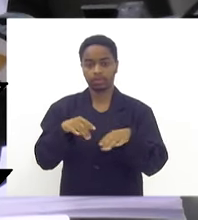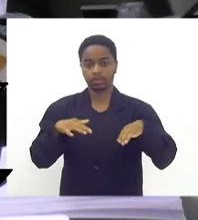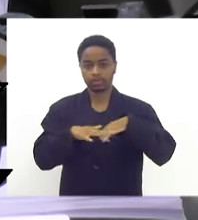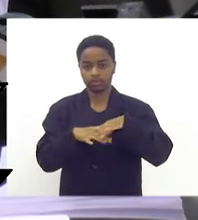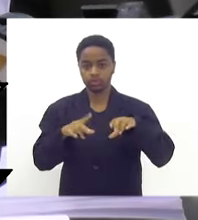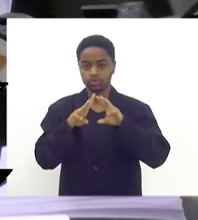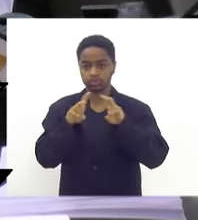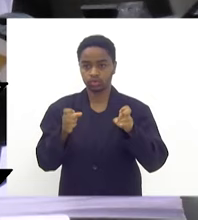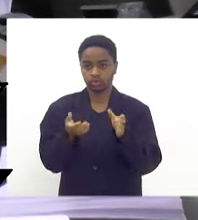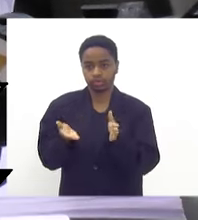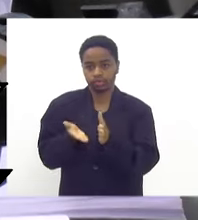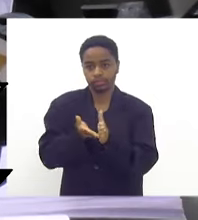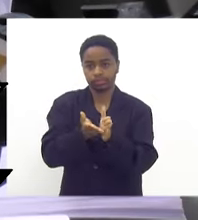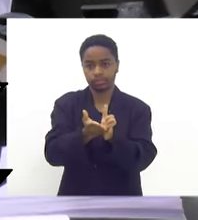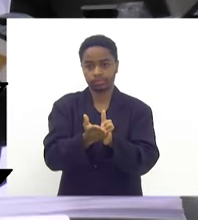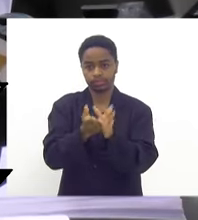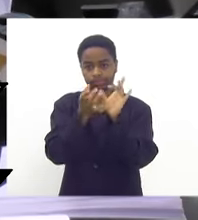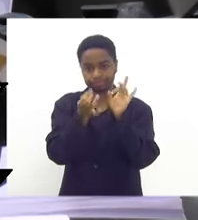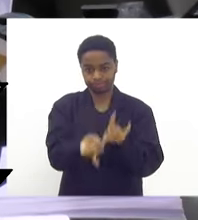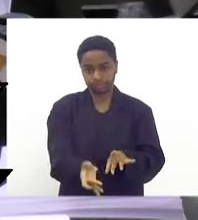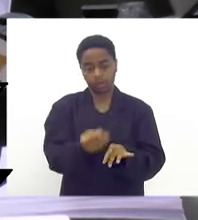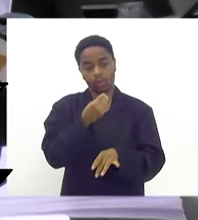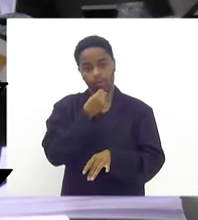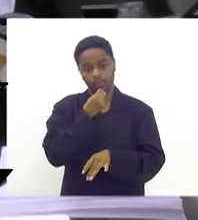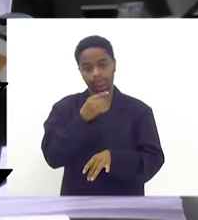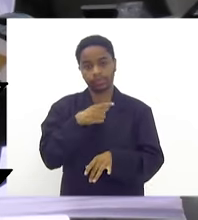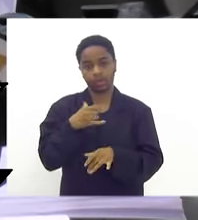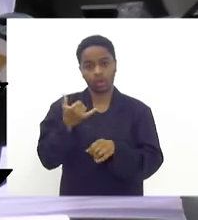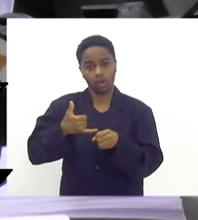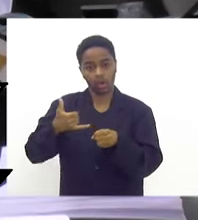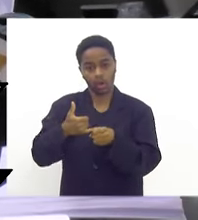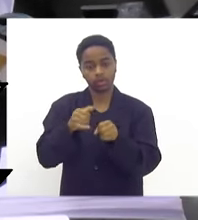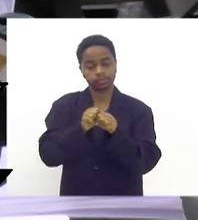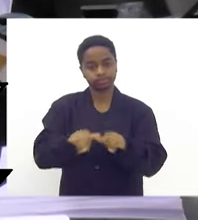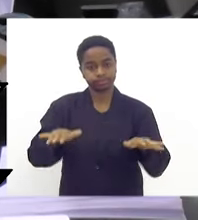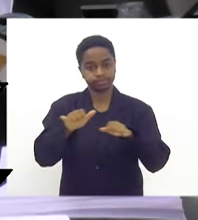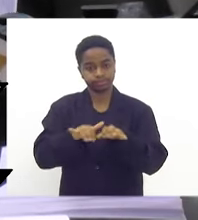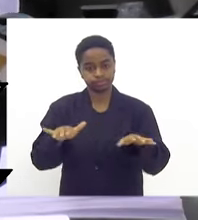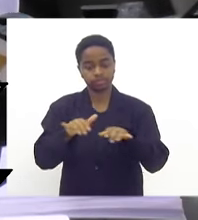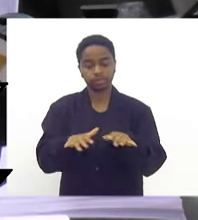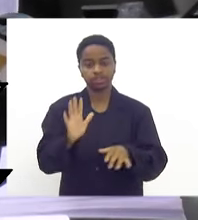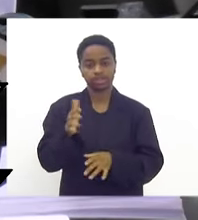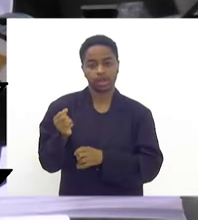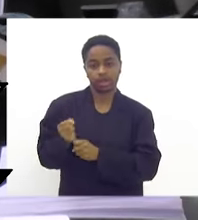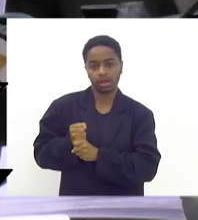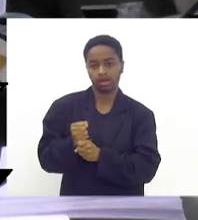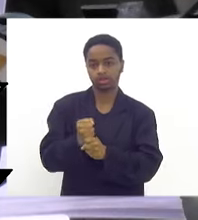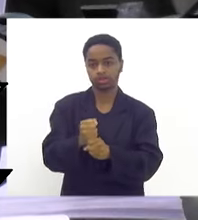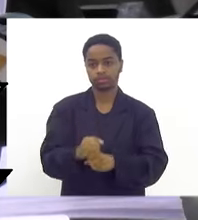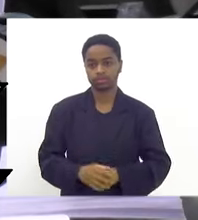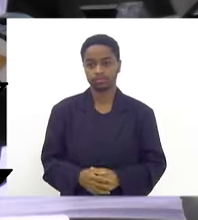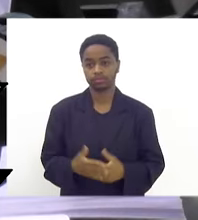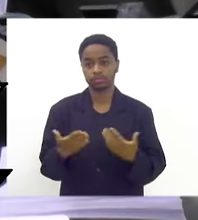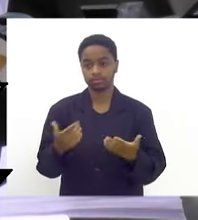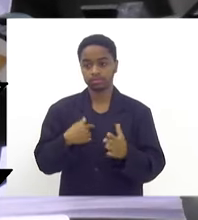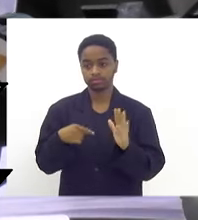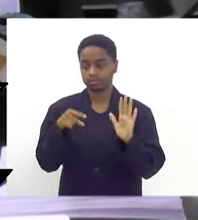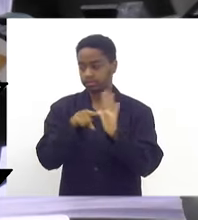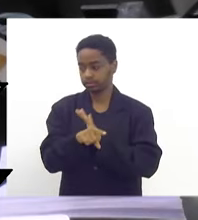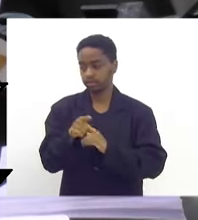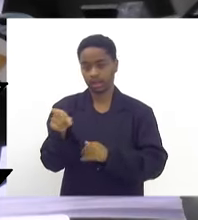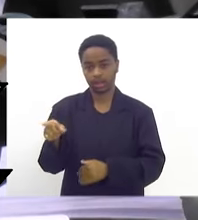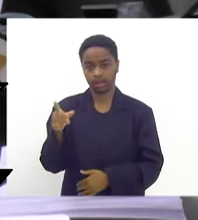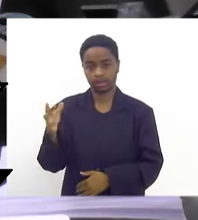abandonada obviamente abandonada vazando óleo graxa isso há muitos anos fiz essa pergunta ele me